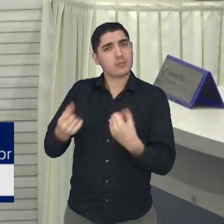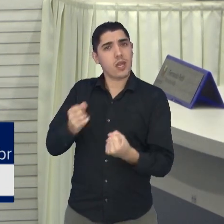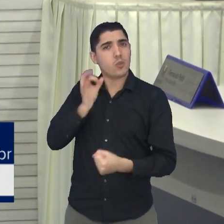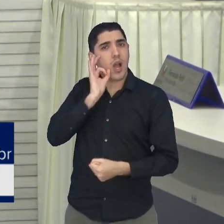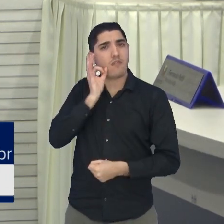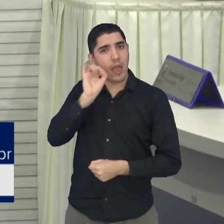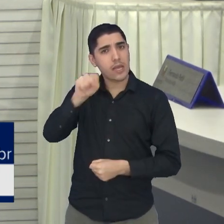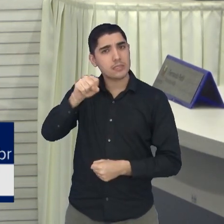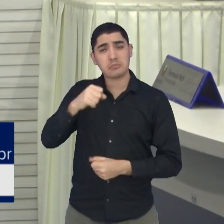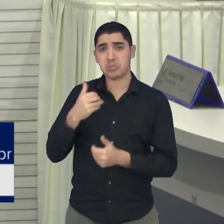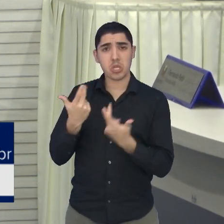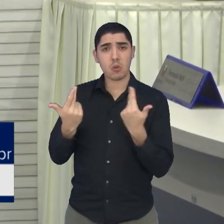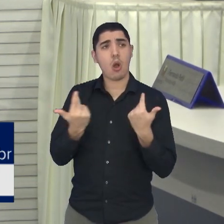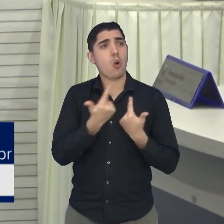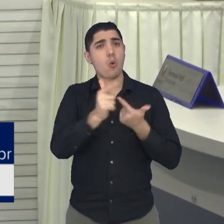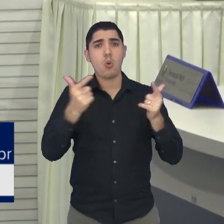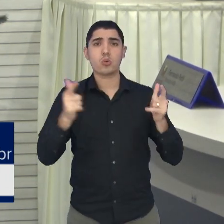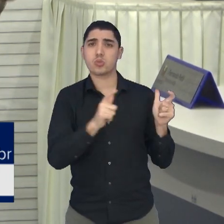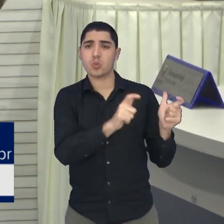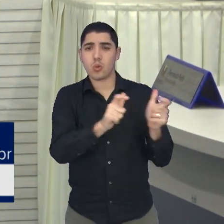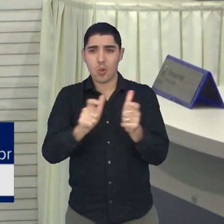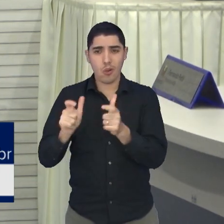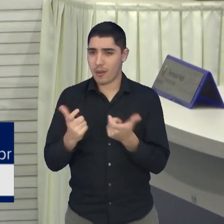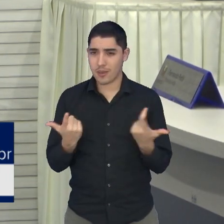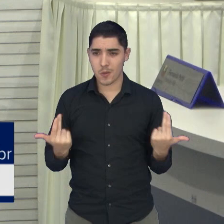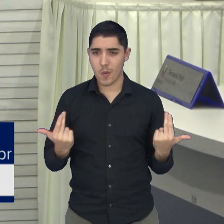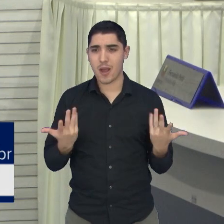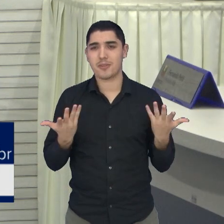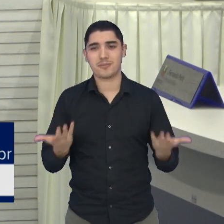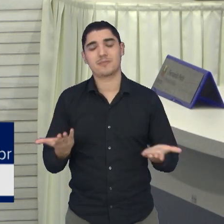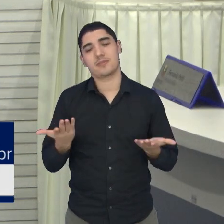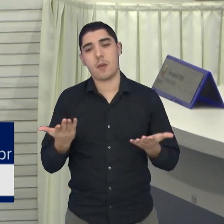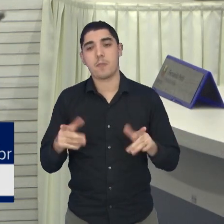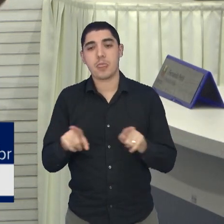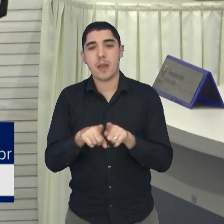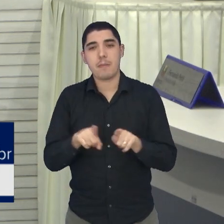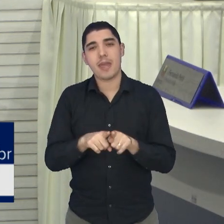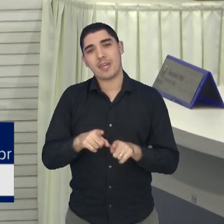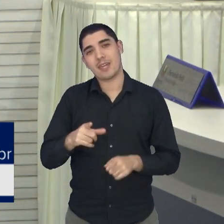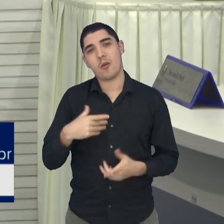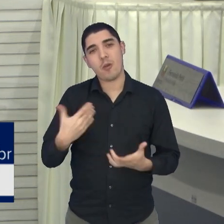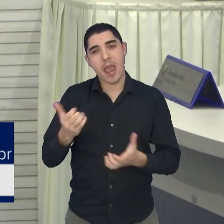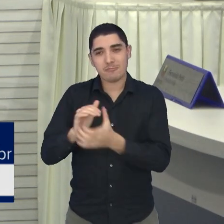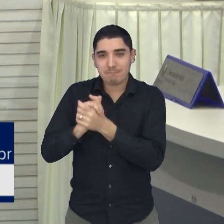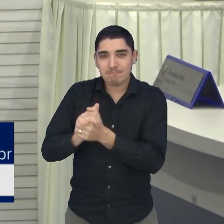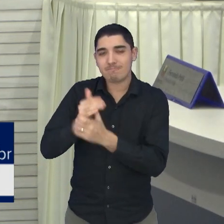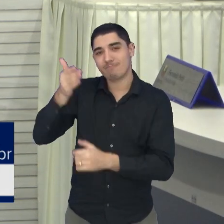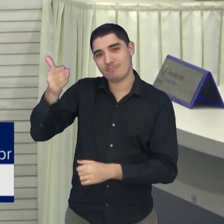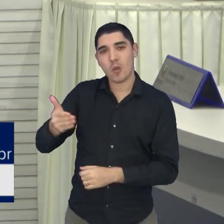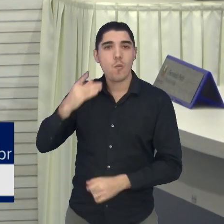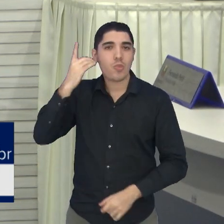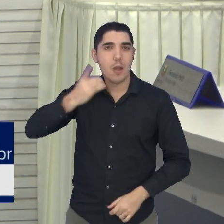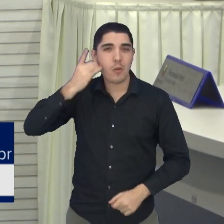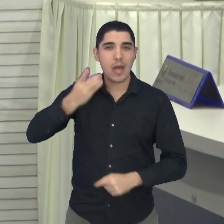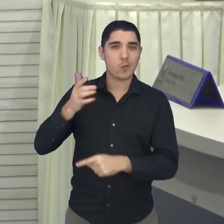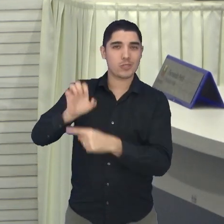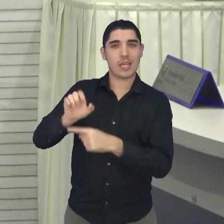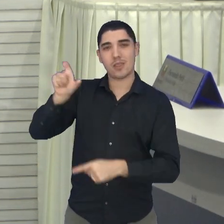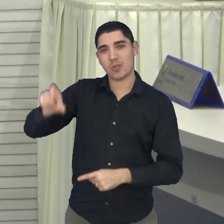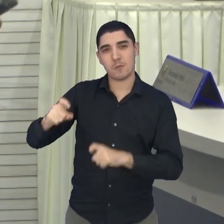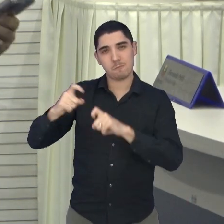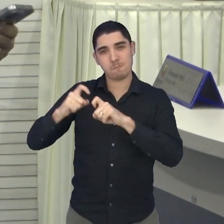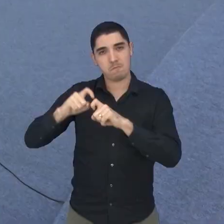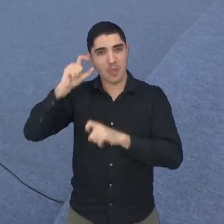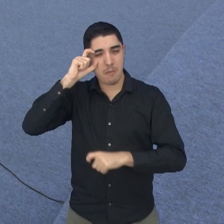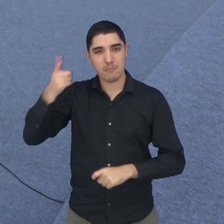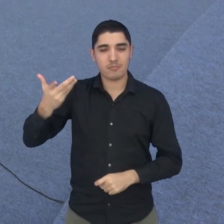os outros lugares nós tomamos, né? Registrar aqui também mais a presença do deputado estadual, doutor Elton, né? Um